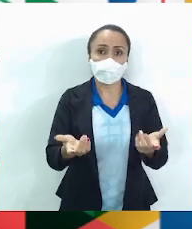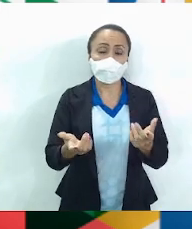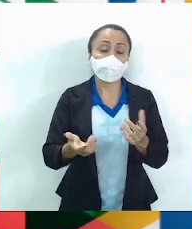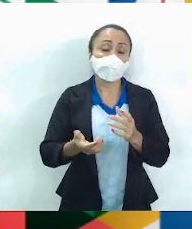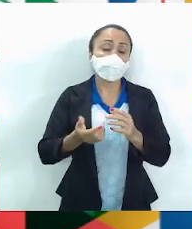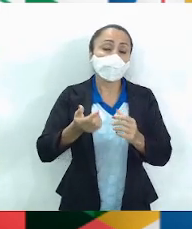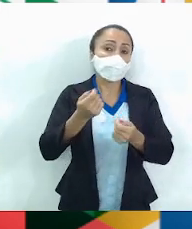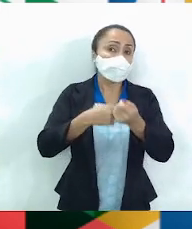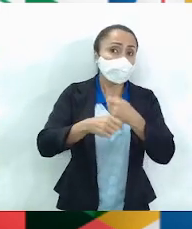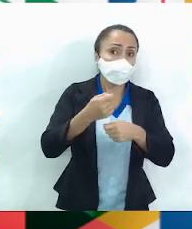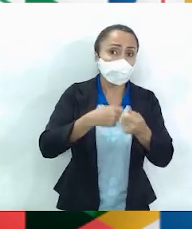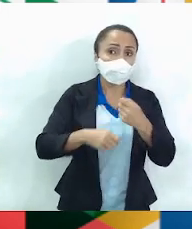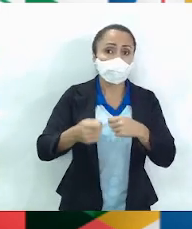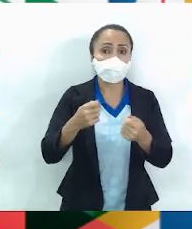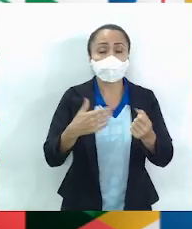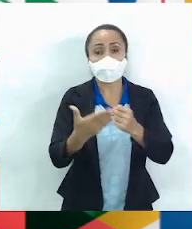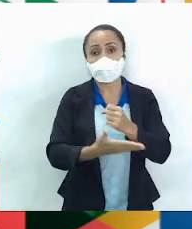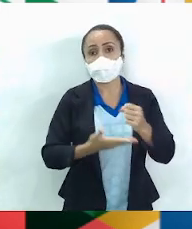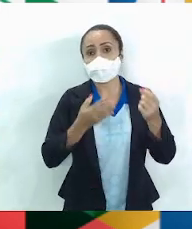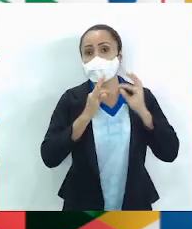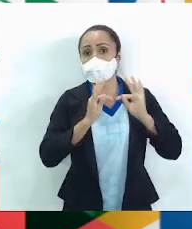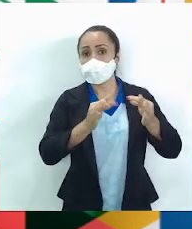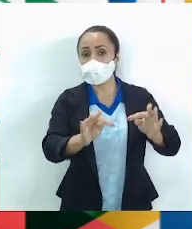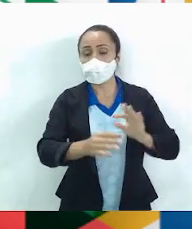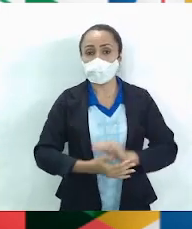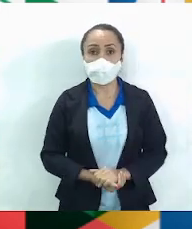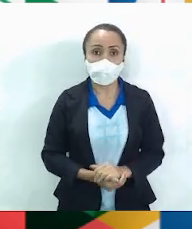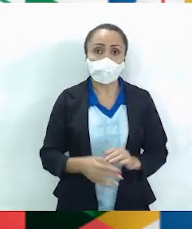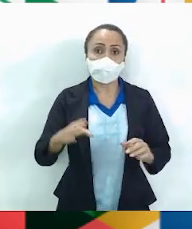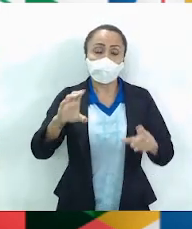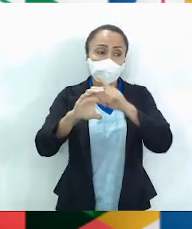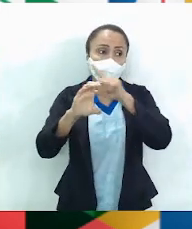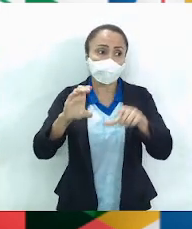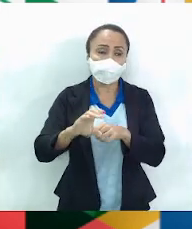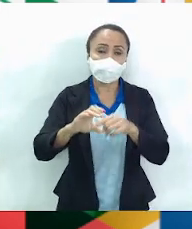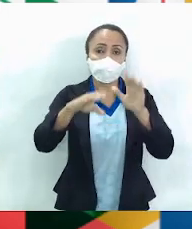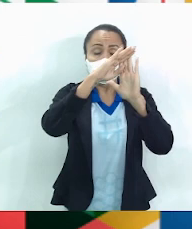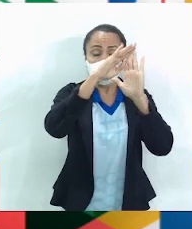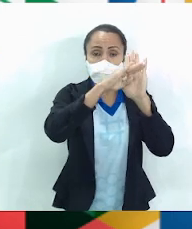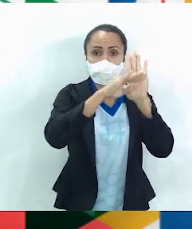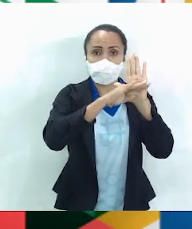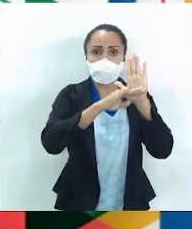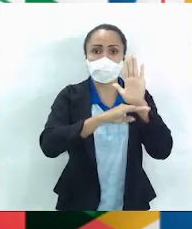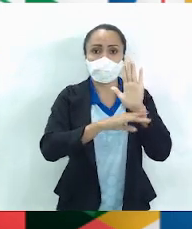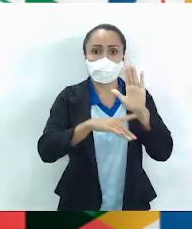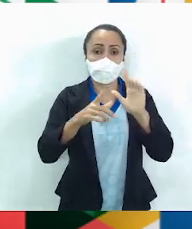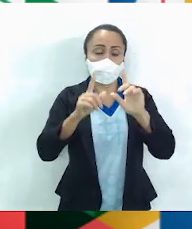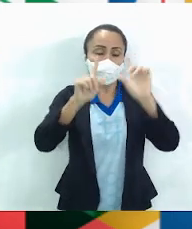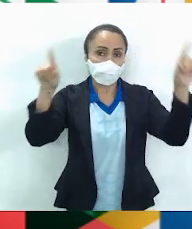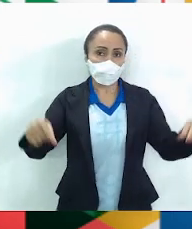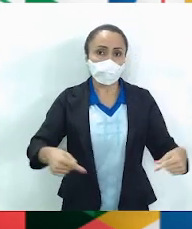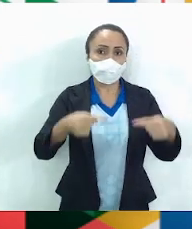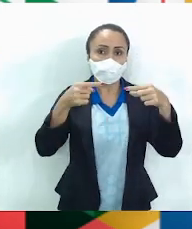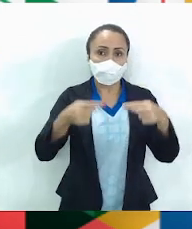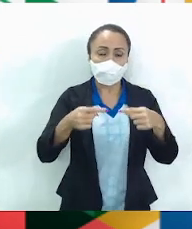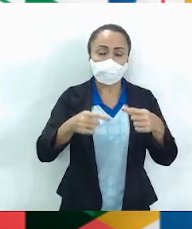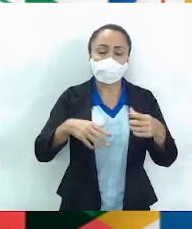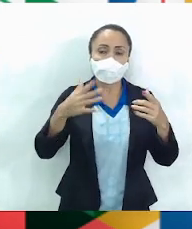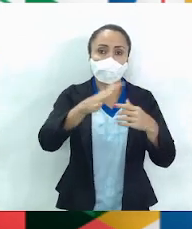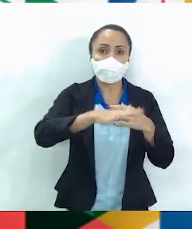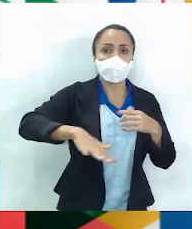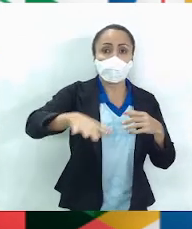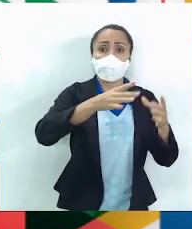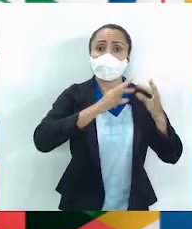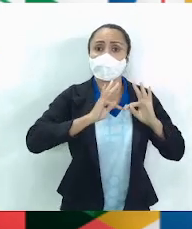indutores de negócio e de base tecnológica. E E. O programa promove a competição entre parques